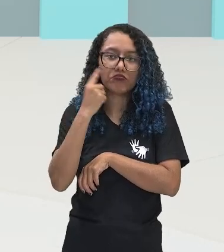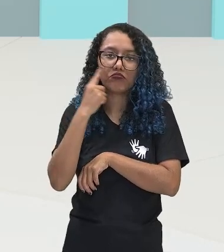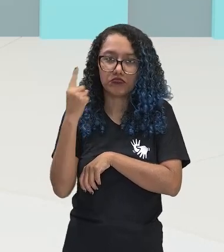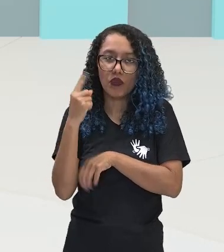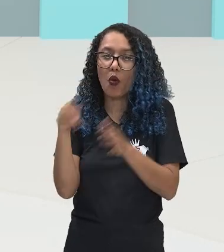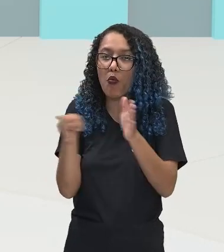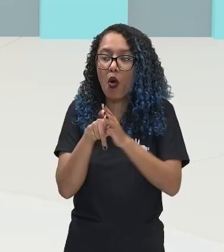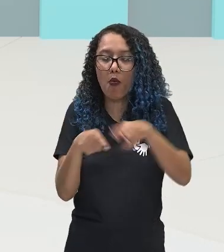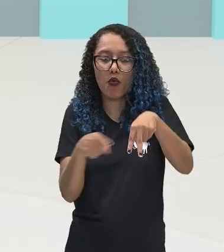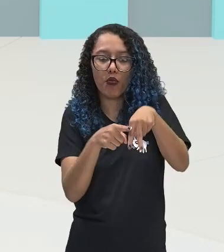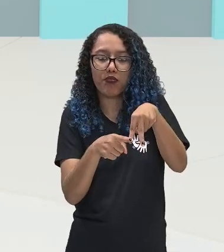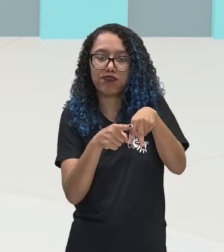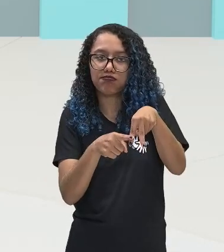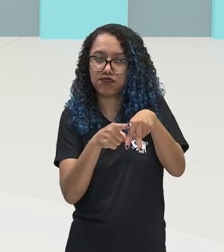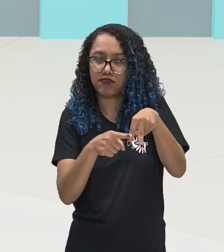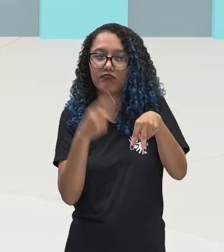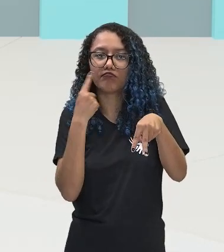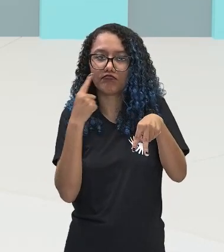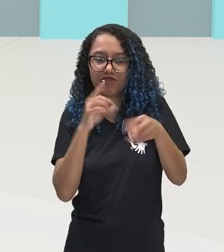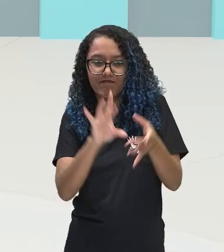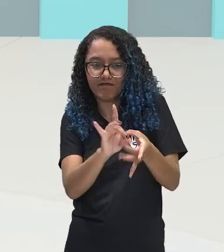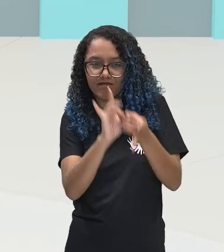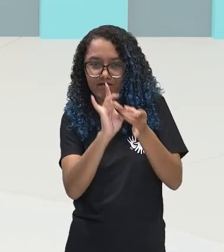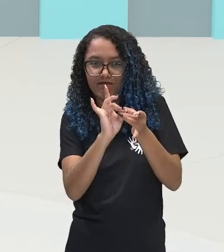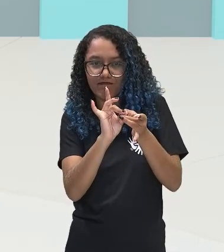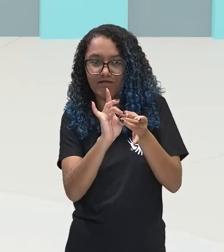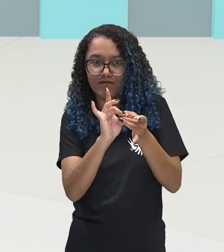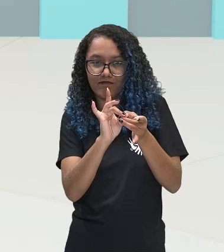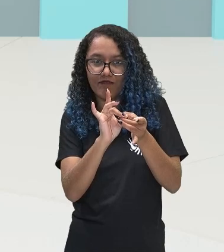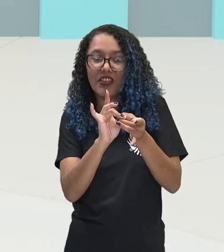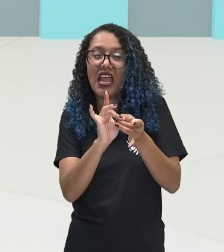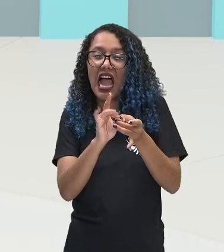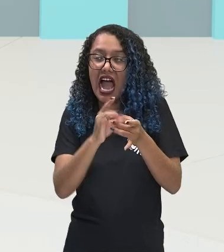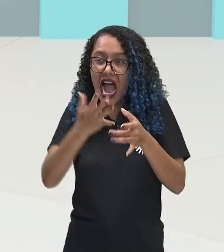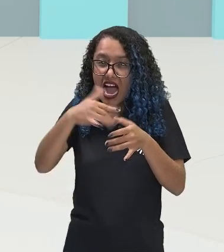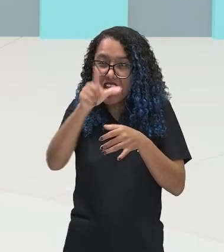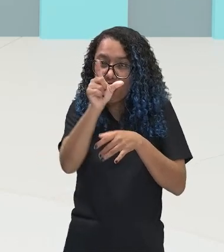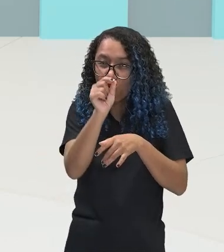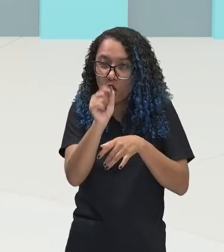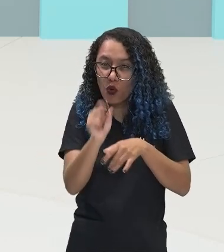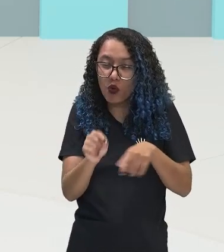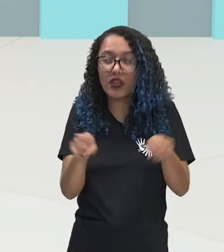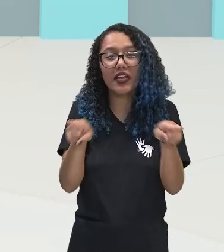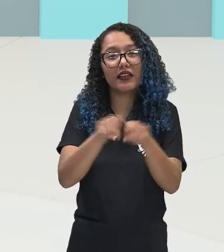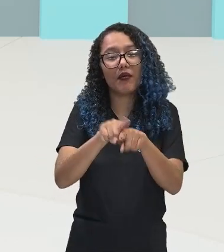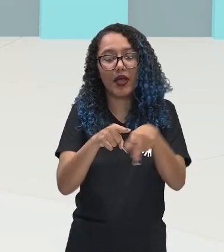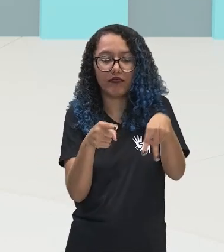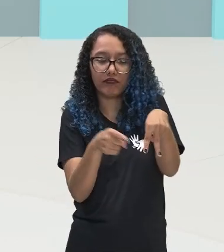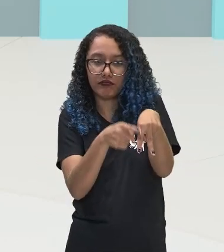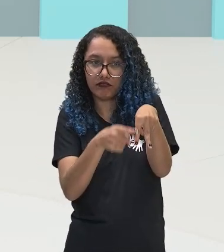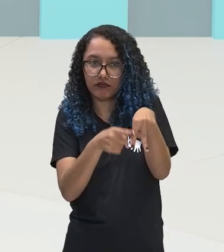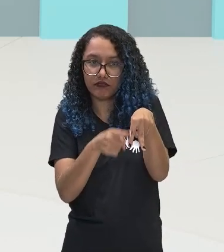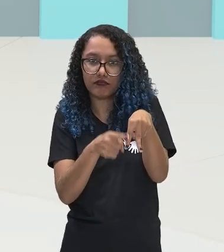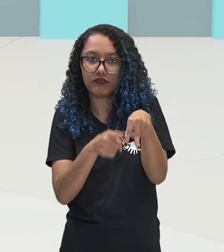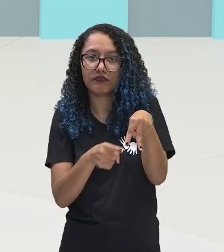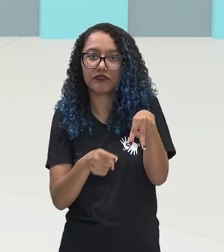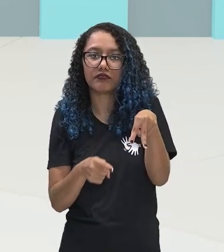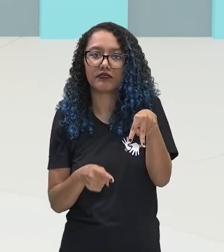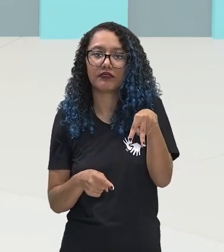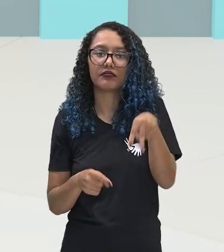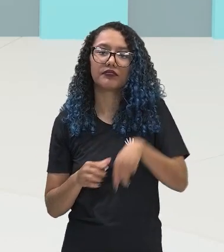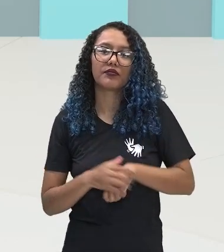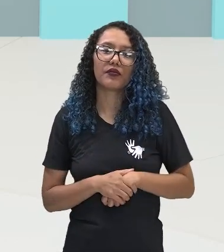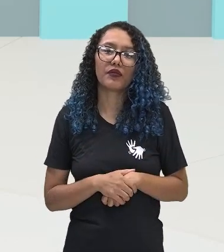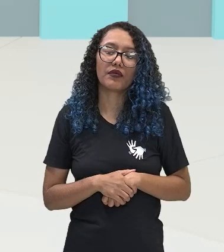certo então ela tá bem raizada ali na parte da coluna com a perna e a função principal desses